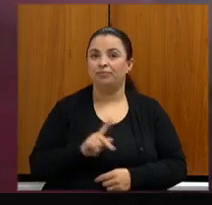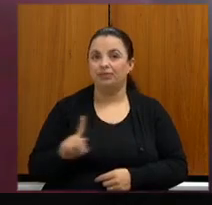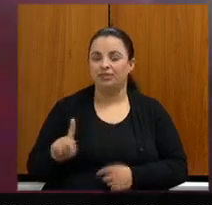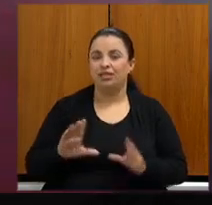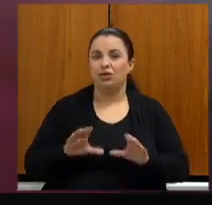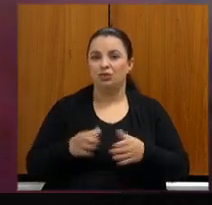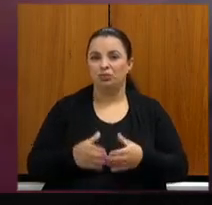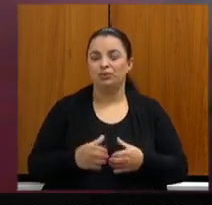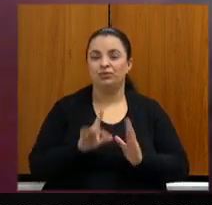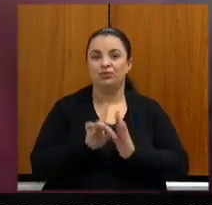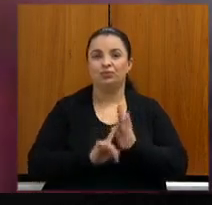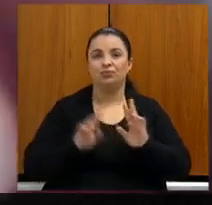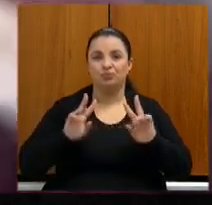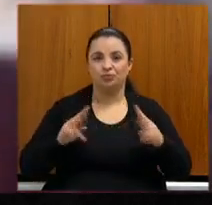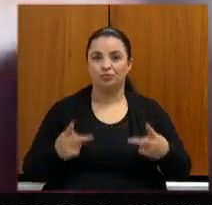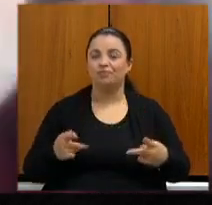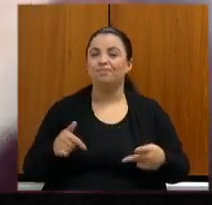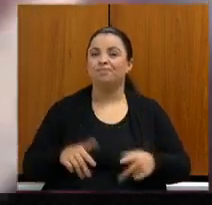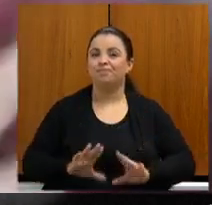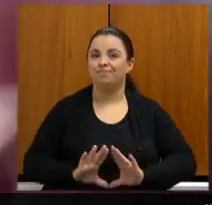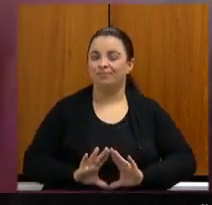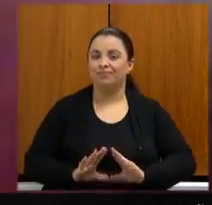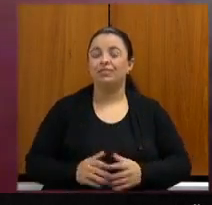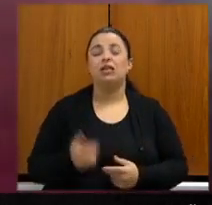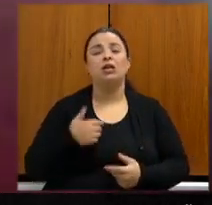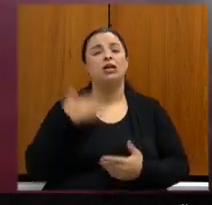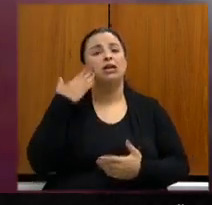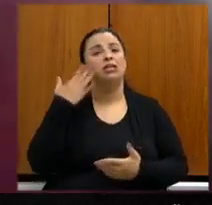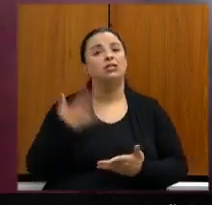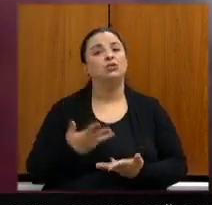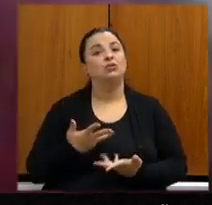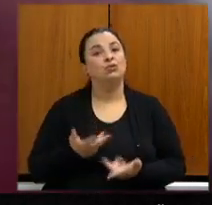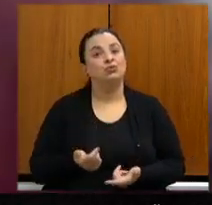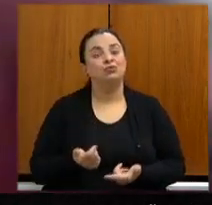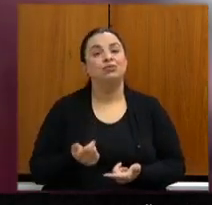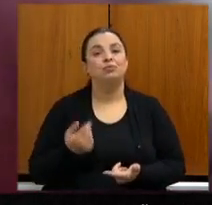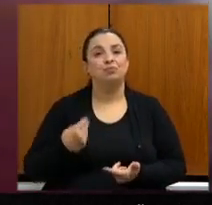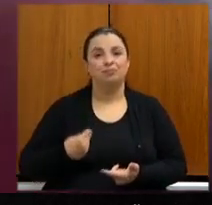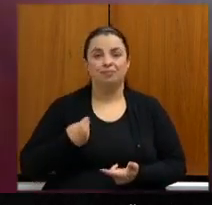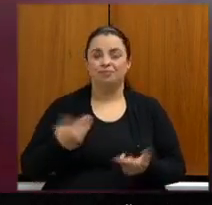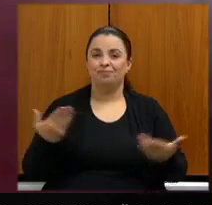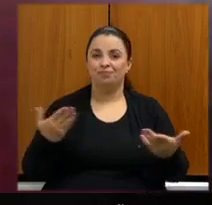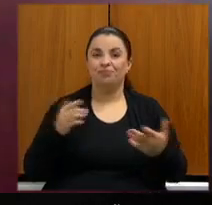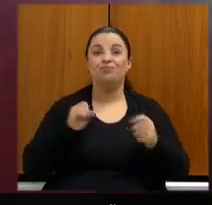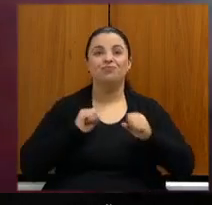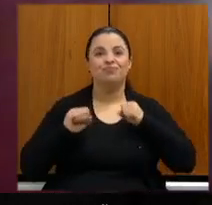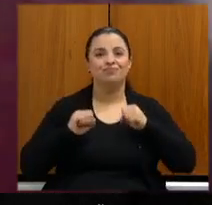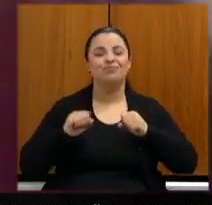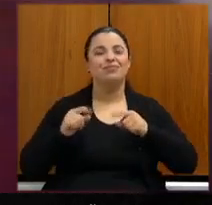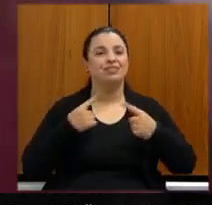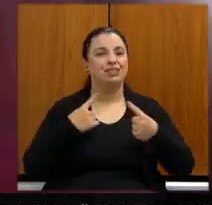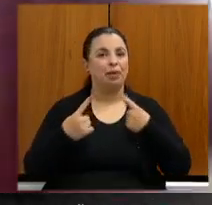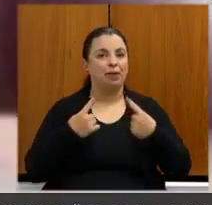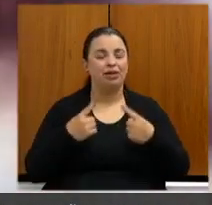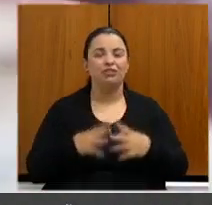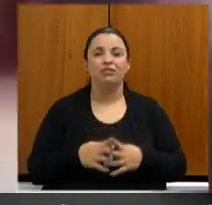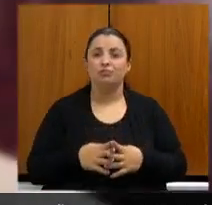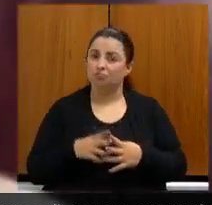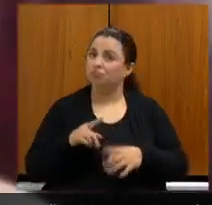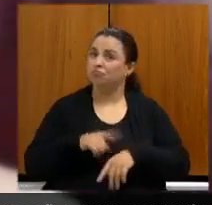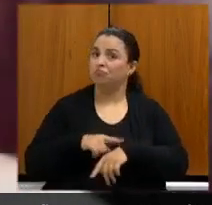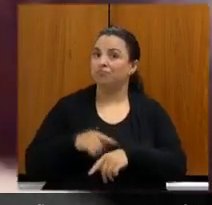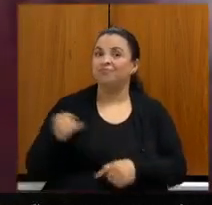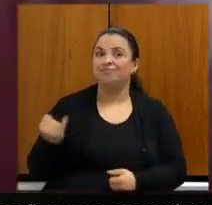casa bem ela deixa o convite para participar desse debate de hoje né num momento muito importante